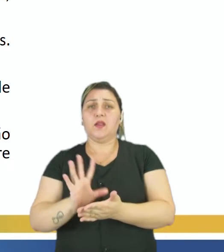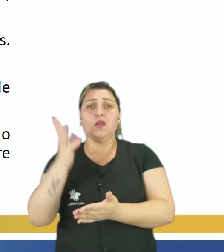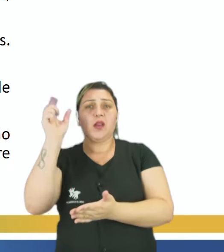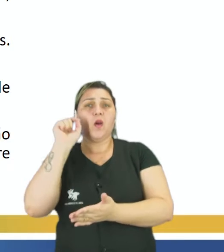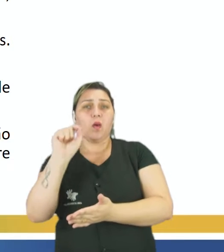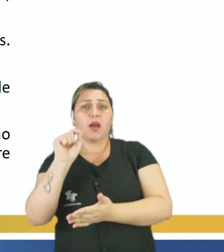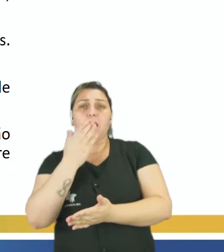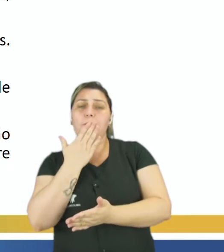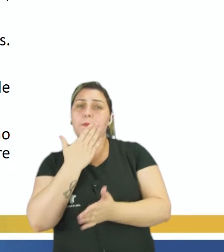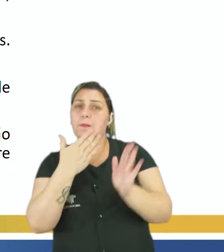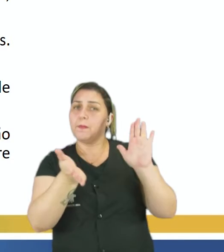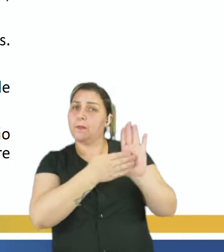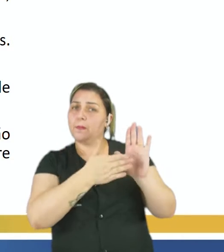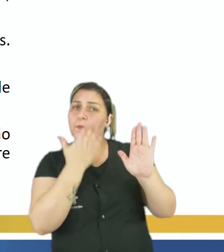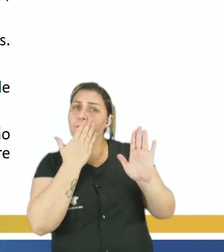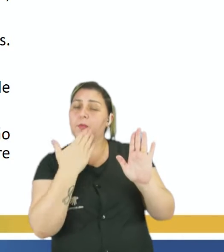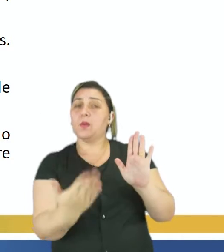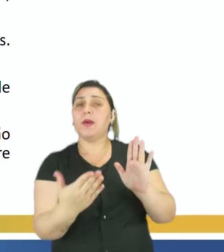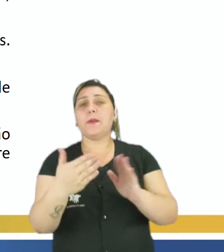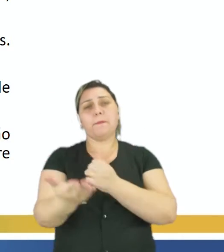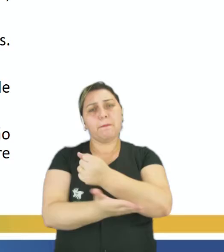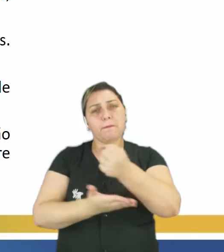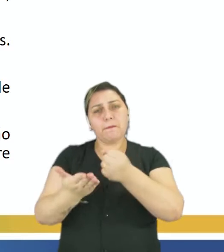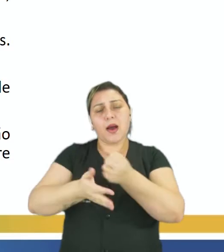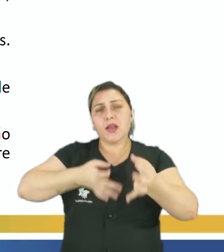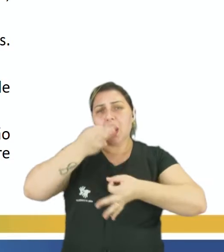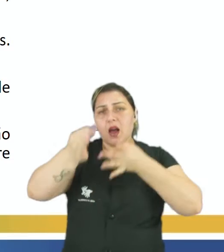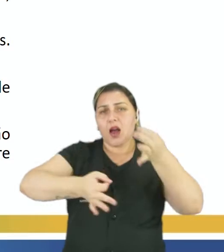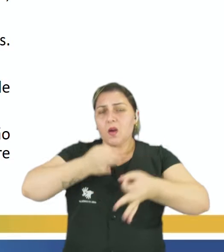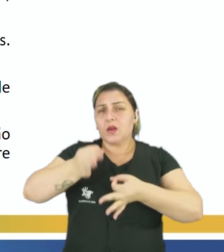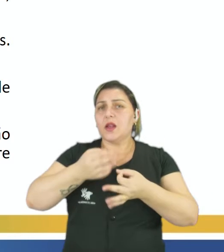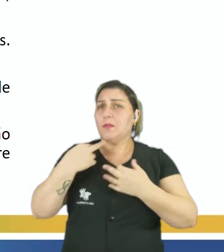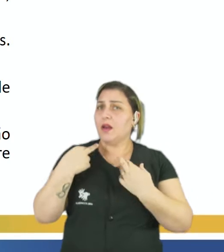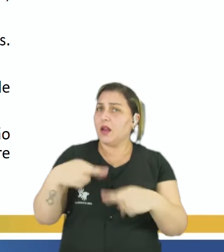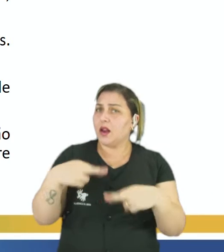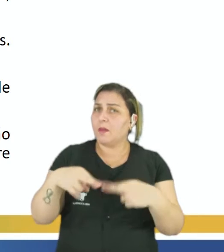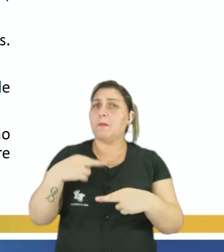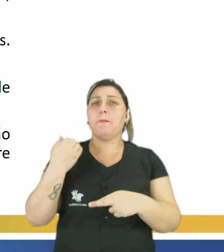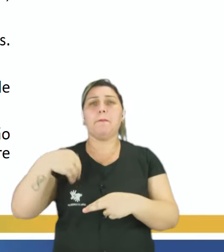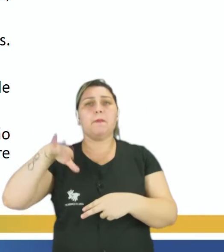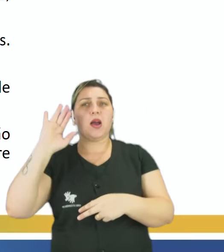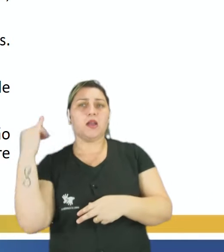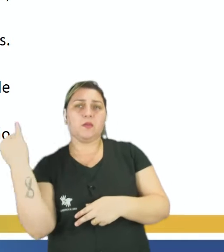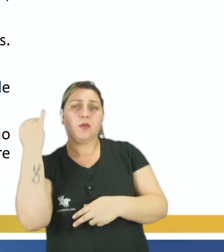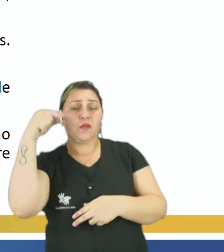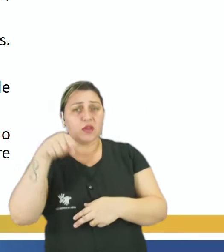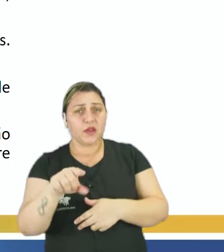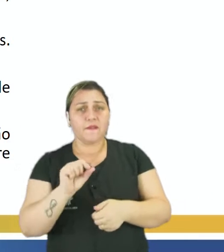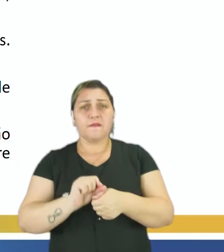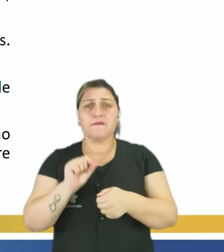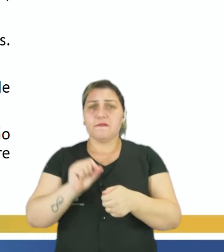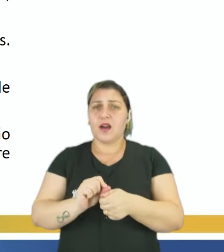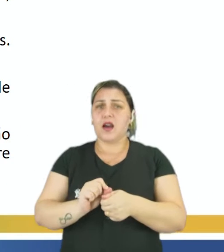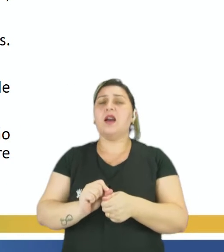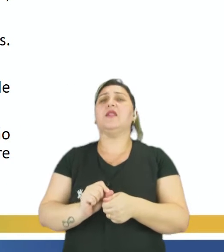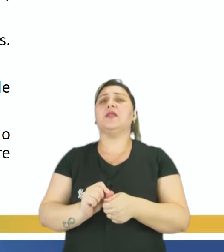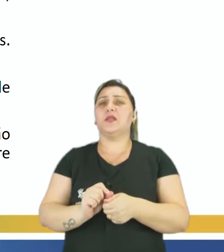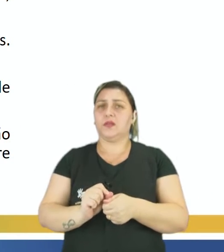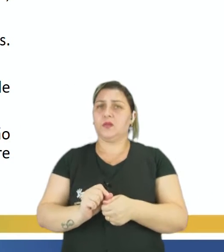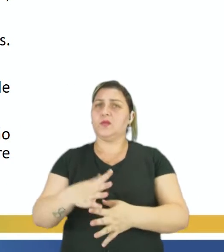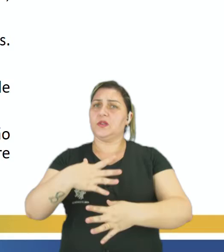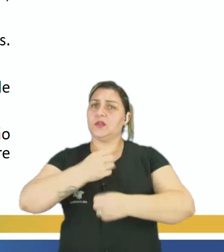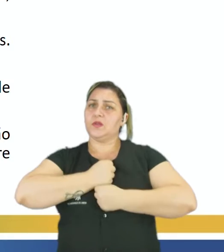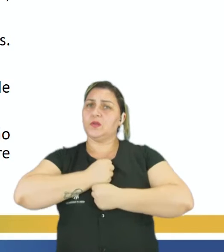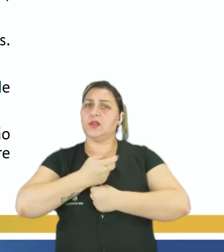que você possa, então, ter bases e argumentos para criticá-lo. O mais importante é que você fale com propriedade no